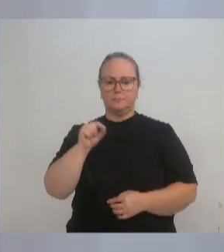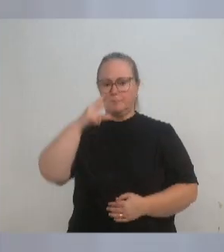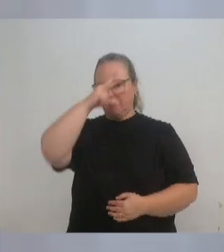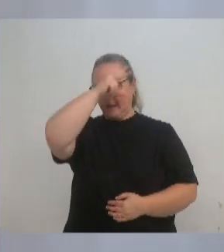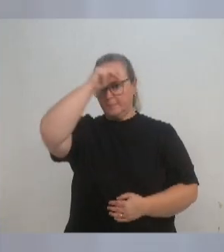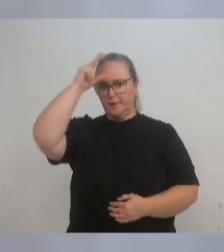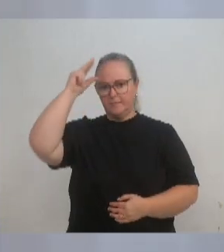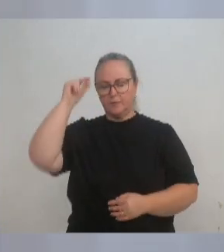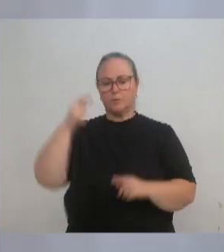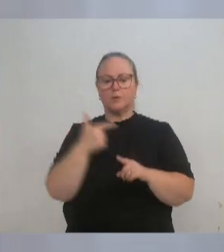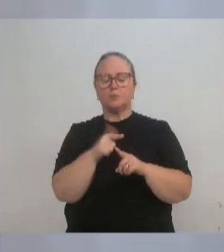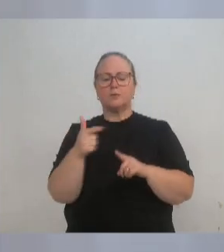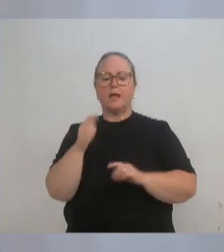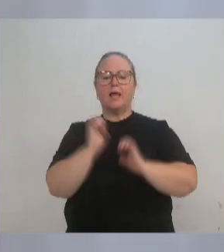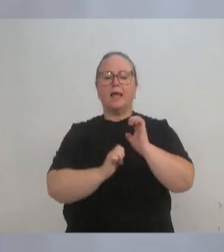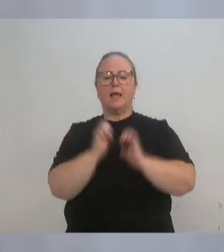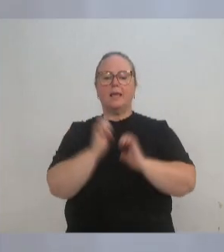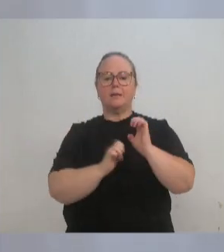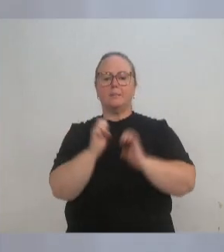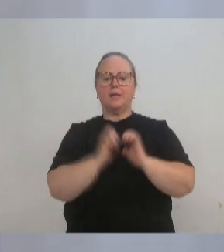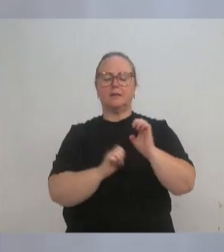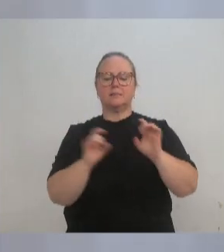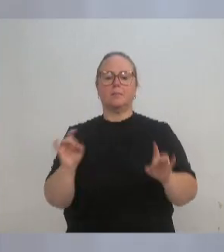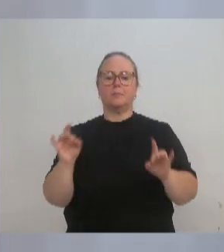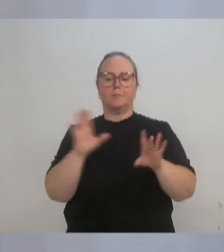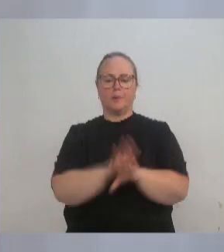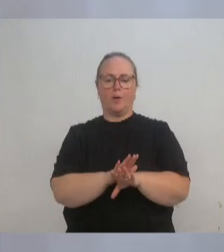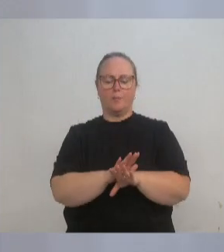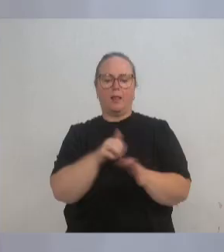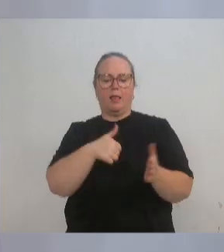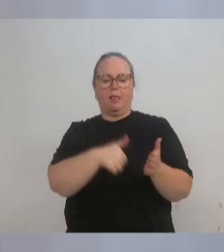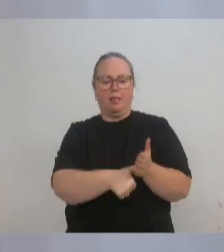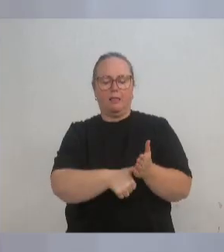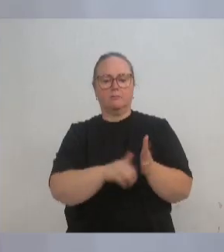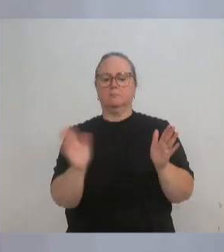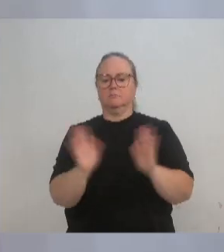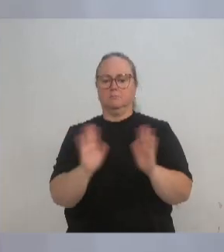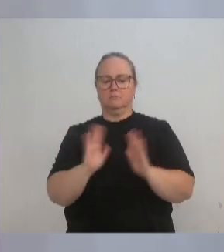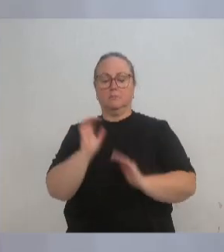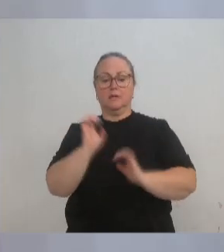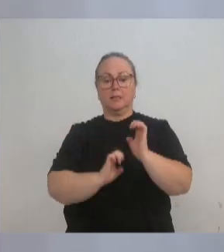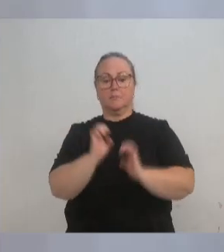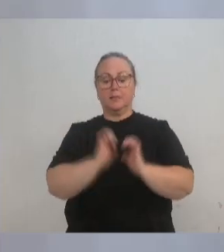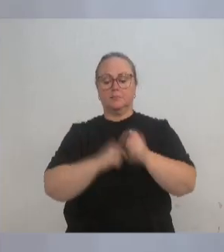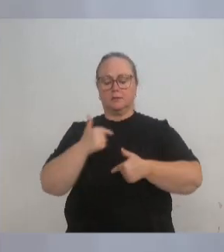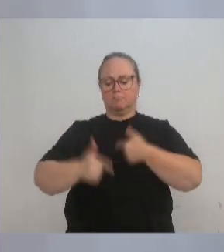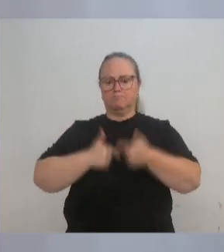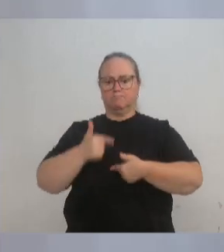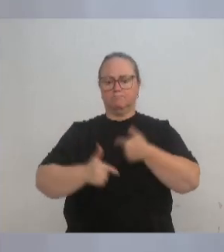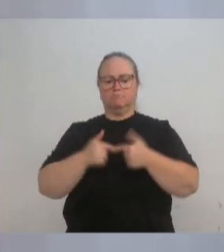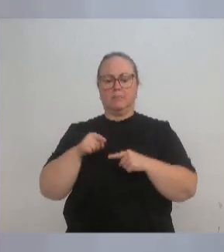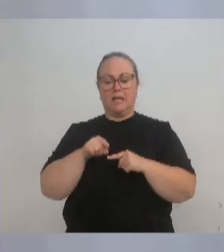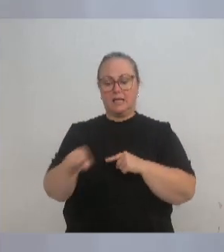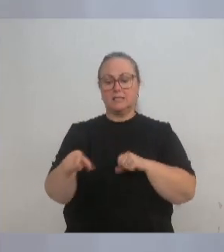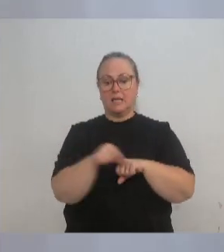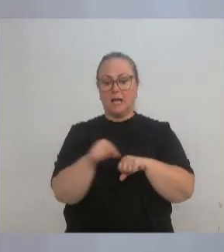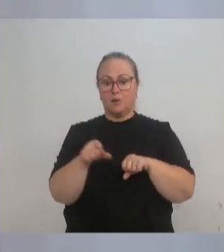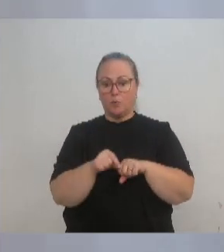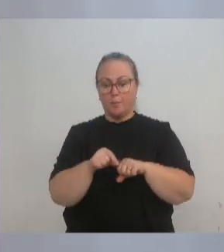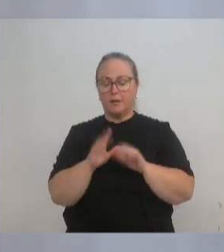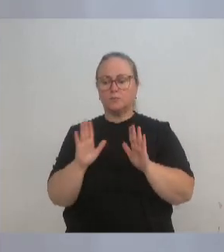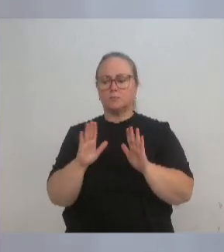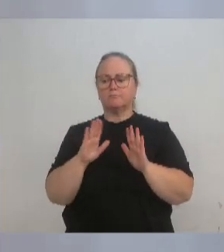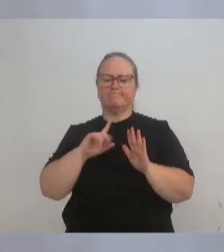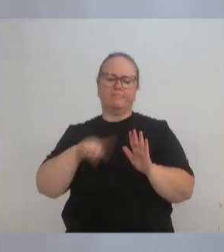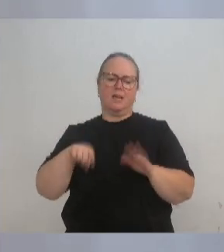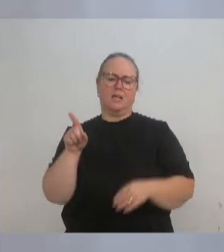empresa credenciada. O mercado está aberto para qualquer empresa trabalhar. Então, se esse for o primeiro argumento, já é